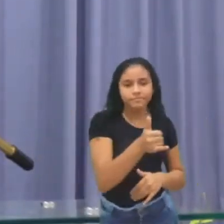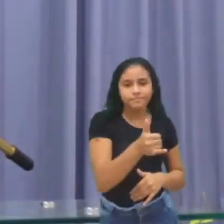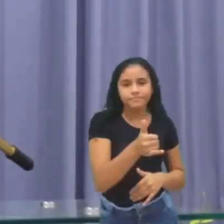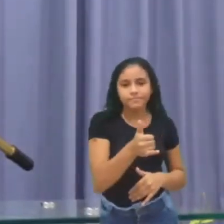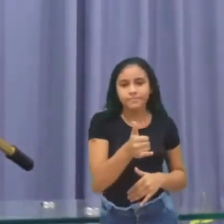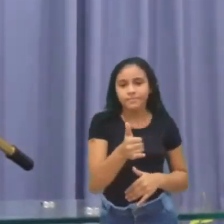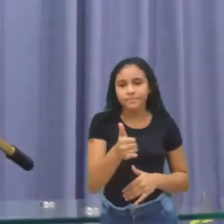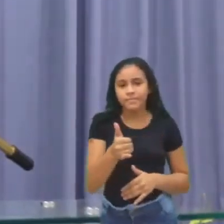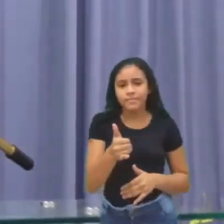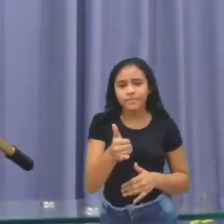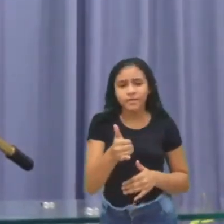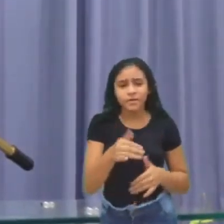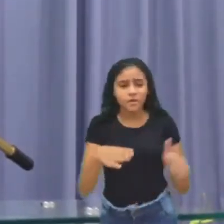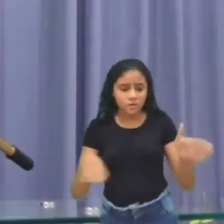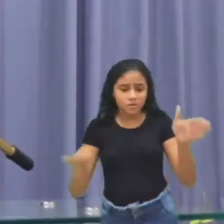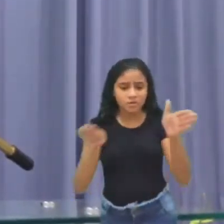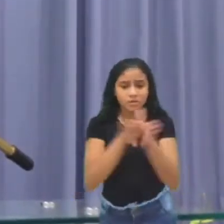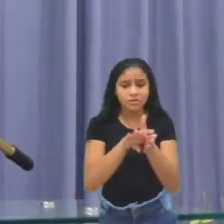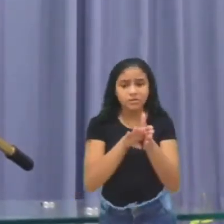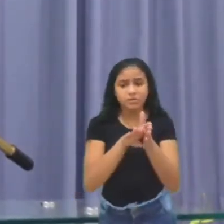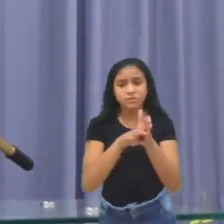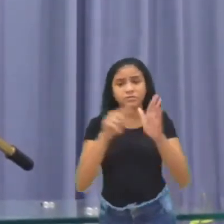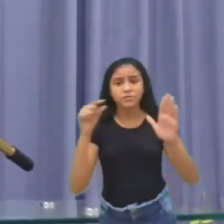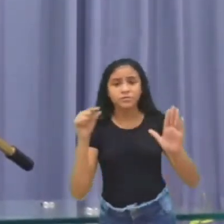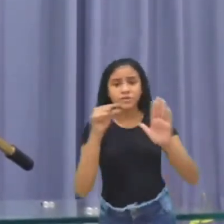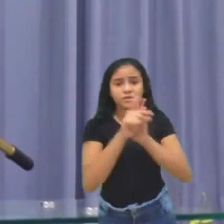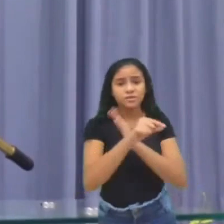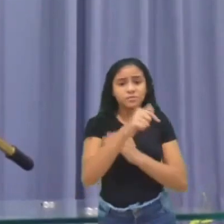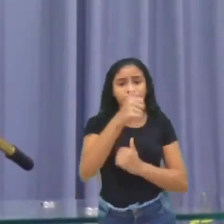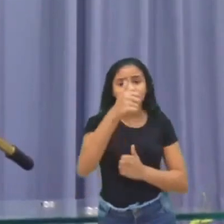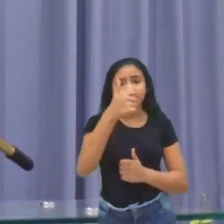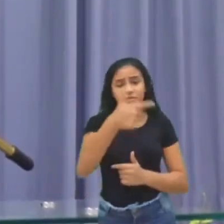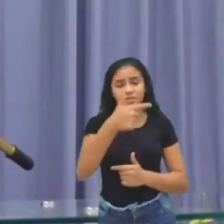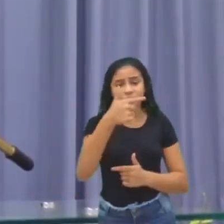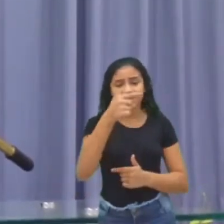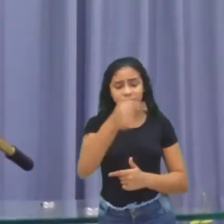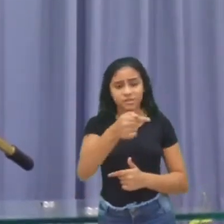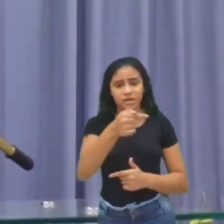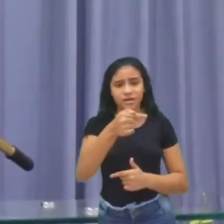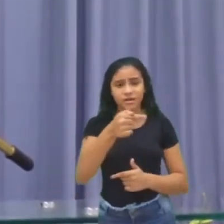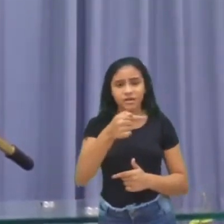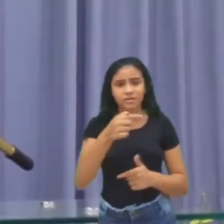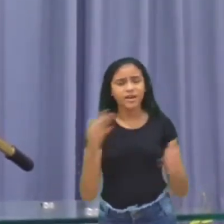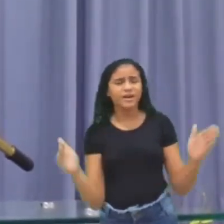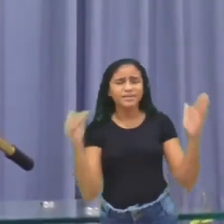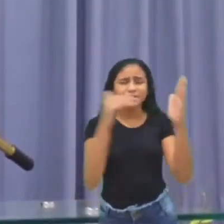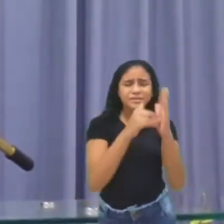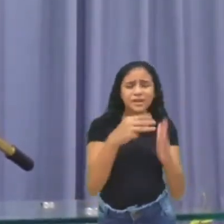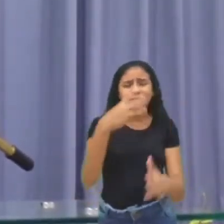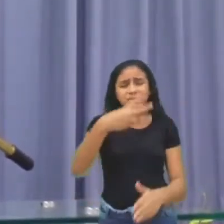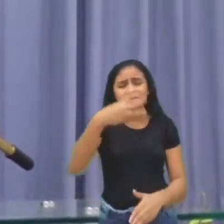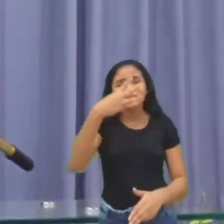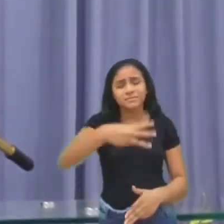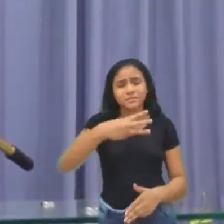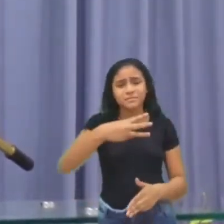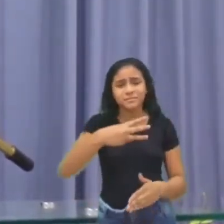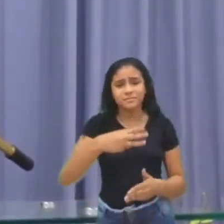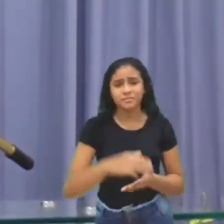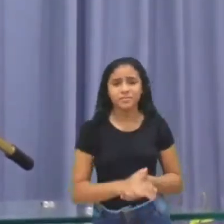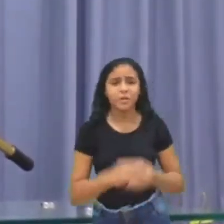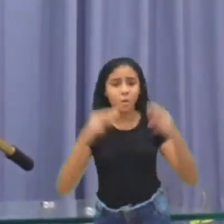Quando chegamos no versículo 27, a partir daí até ao 33, a Bíblia diz: e dando conta